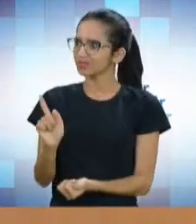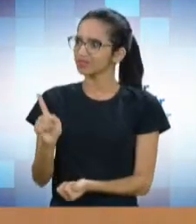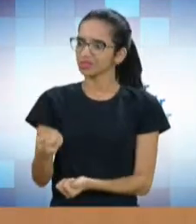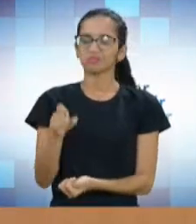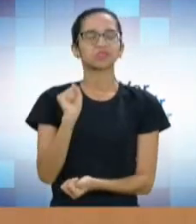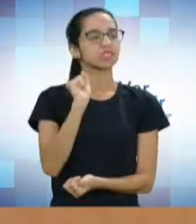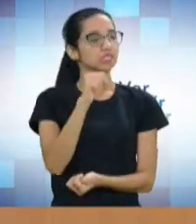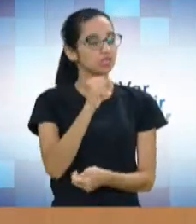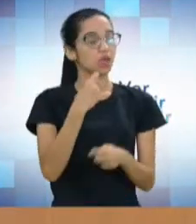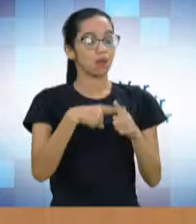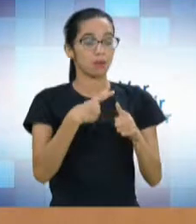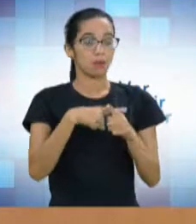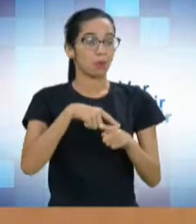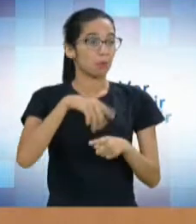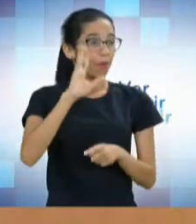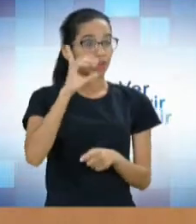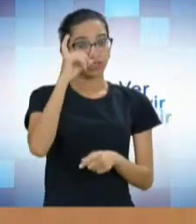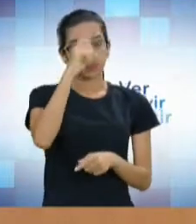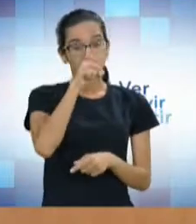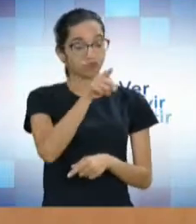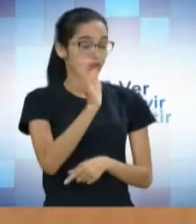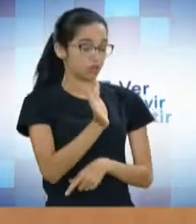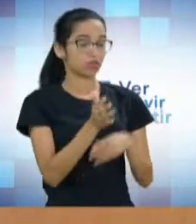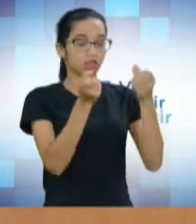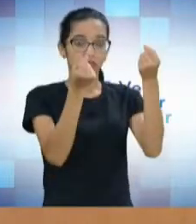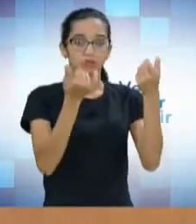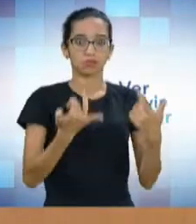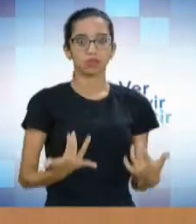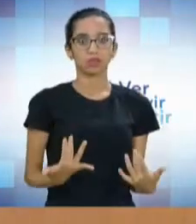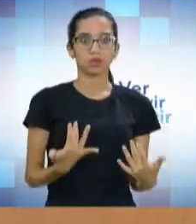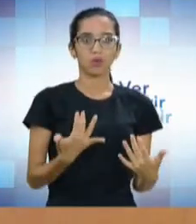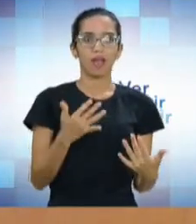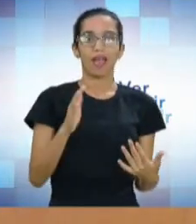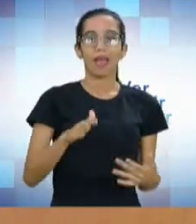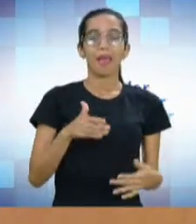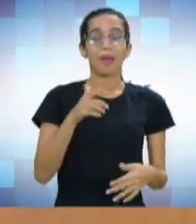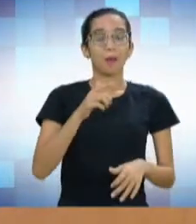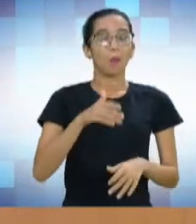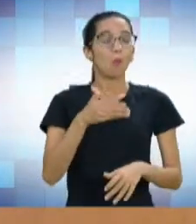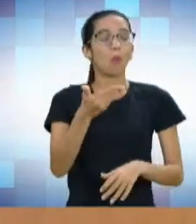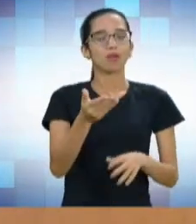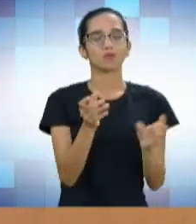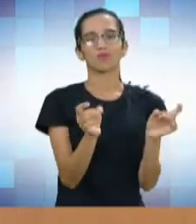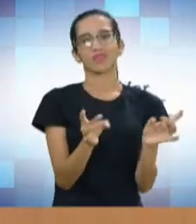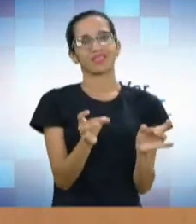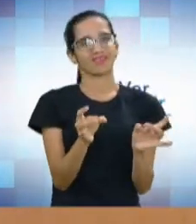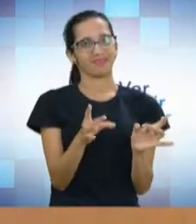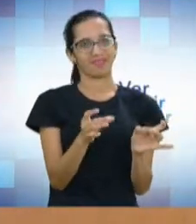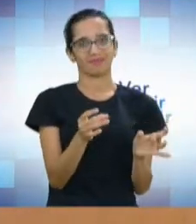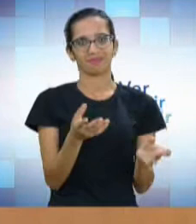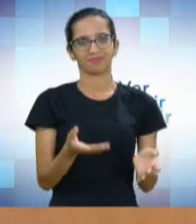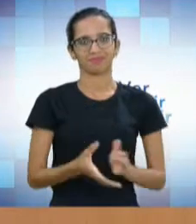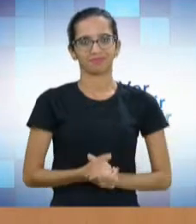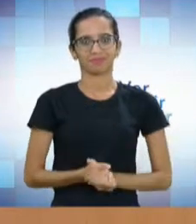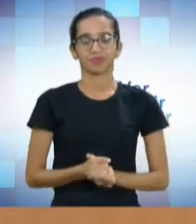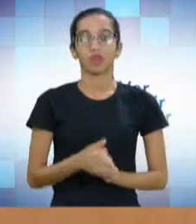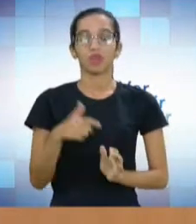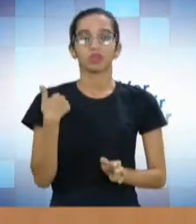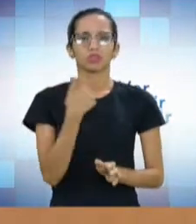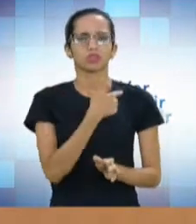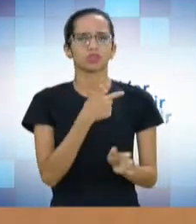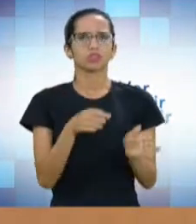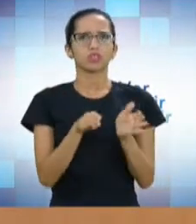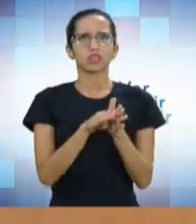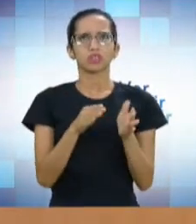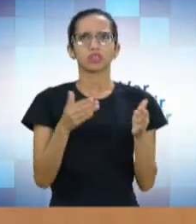maior realmente com como você citou é a hora da comercialização e comecei a nós dentro disso nós chegamos na secretaria em janeiro